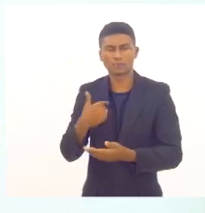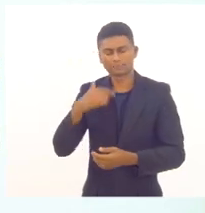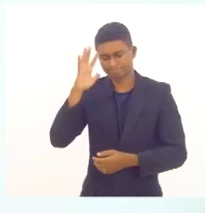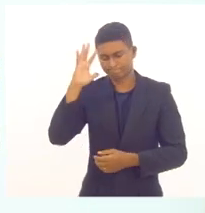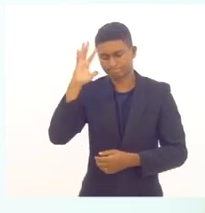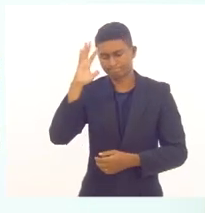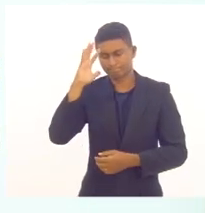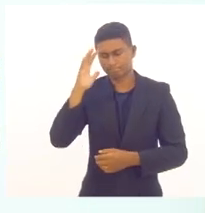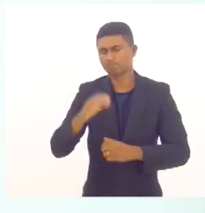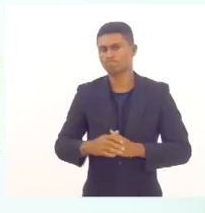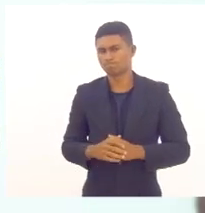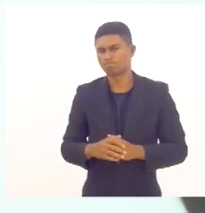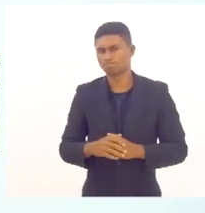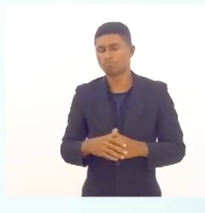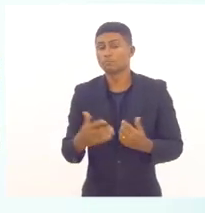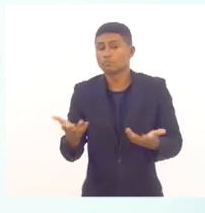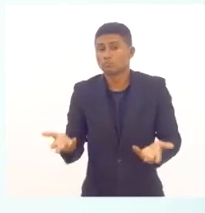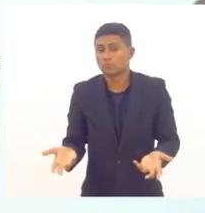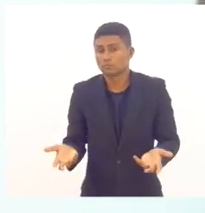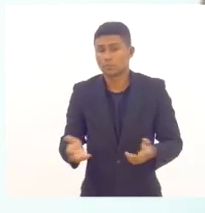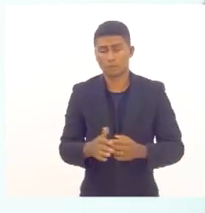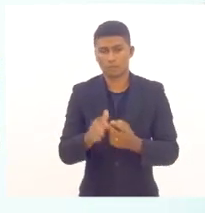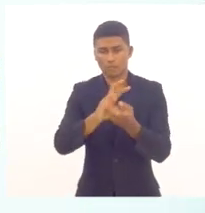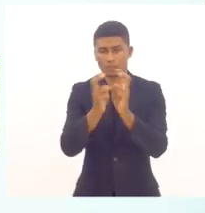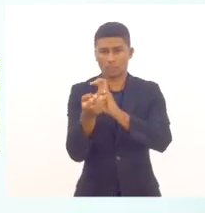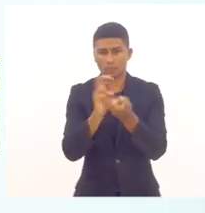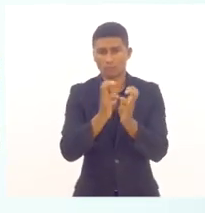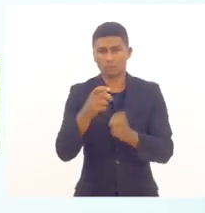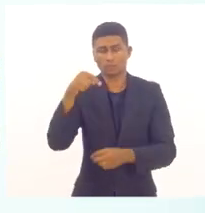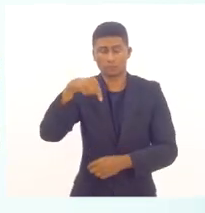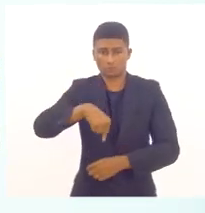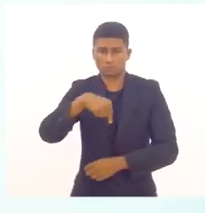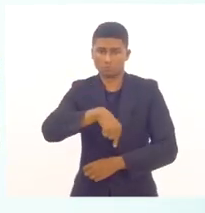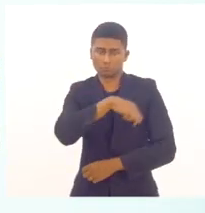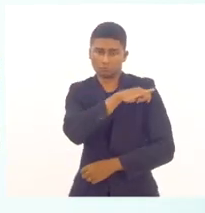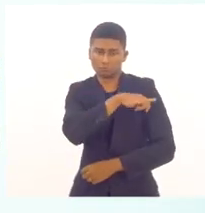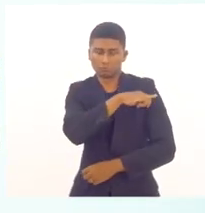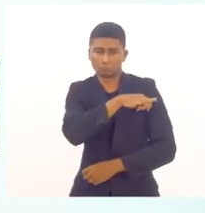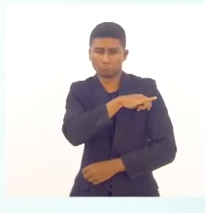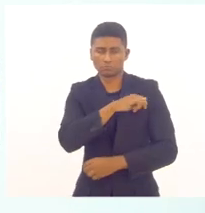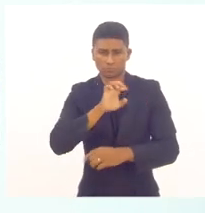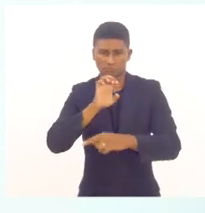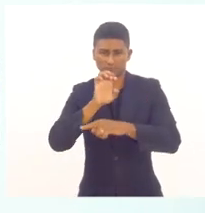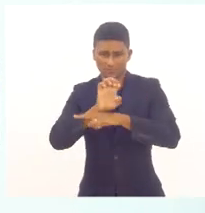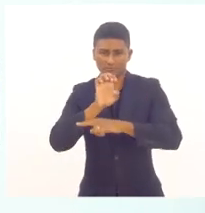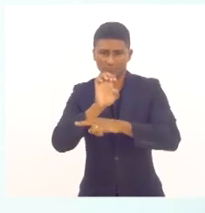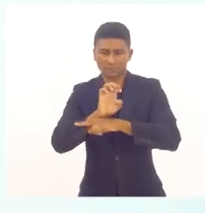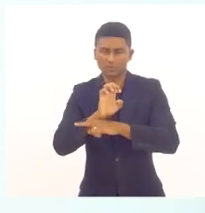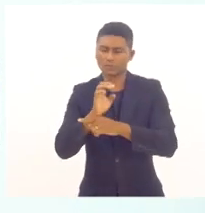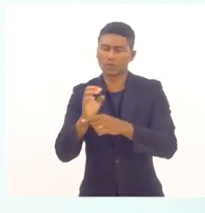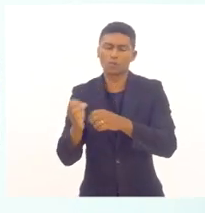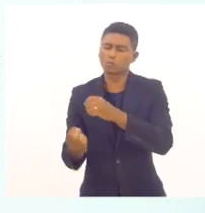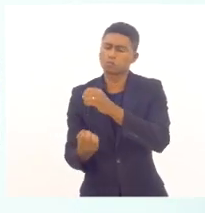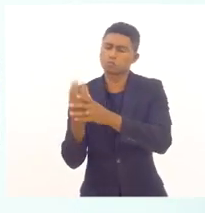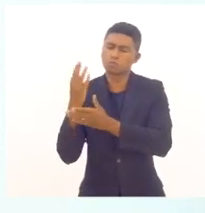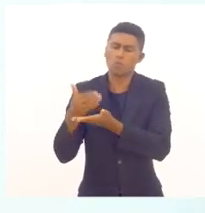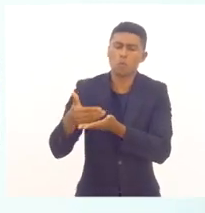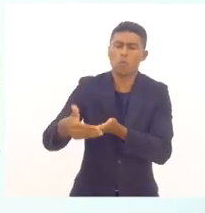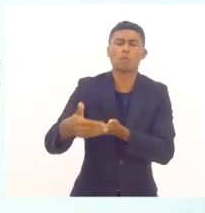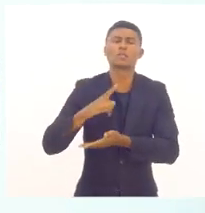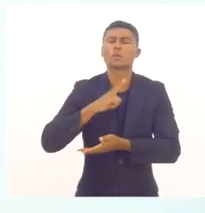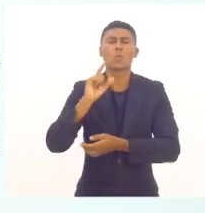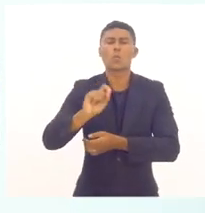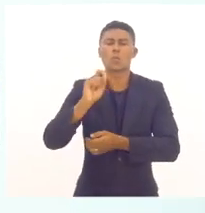muito específica a formação da capoeira no município, no Estado do Rio de Janeiro. A gente tinha lutas, a gente